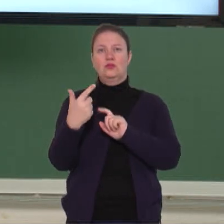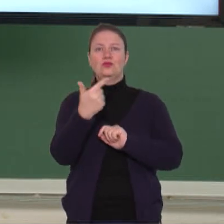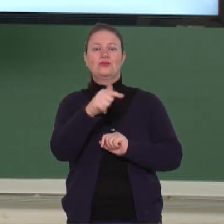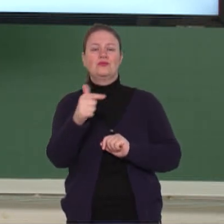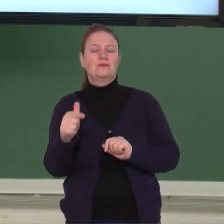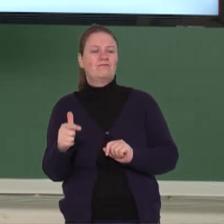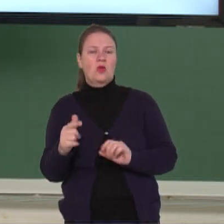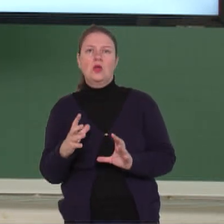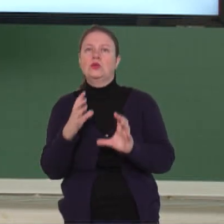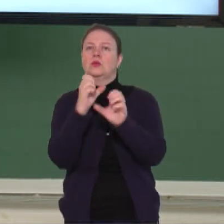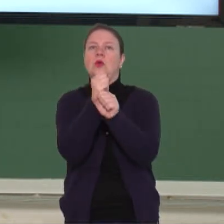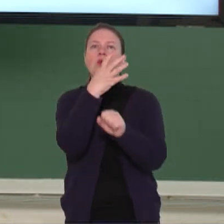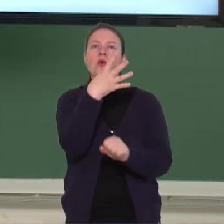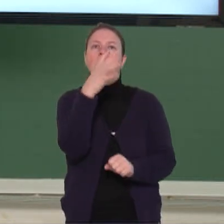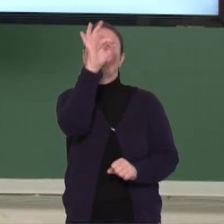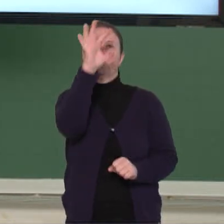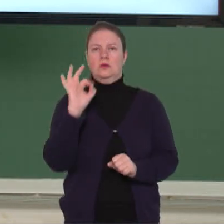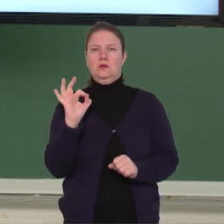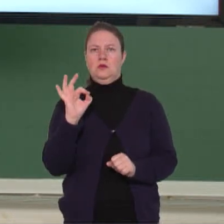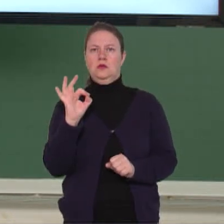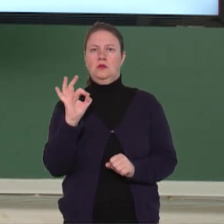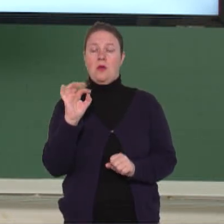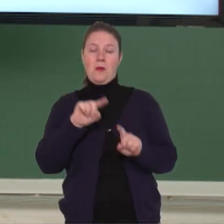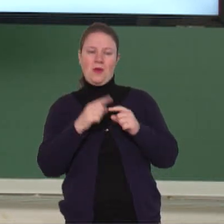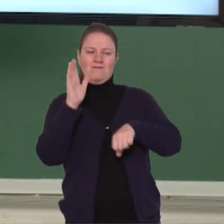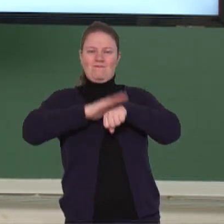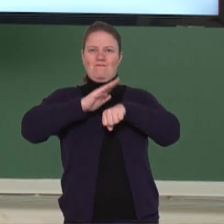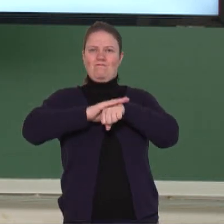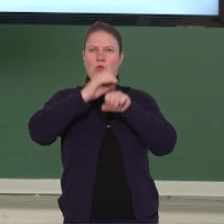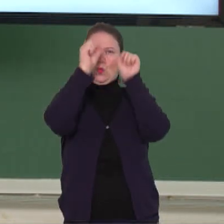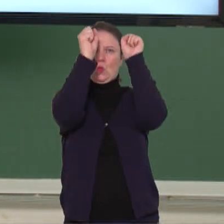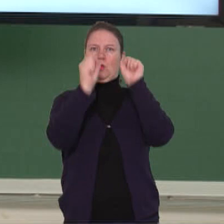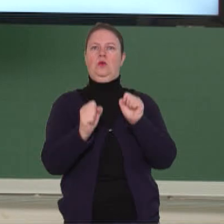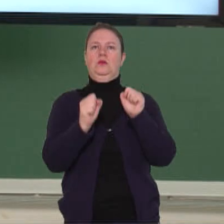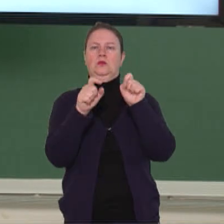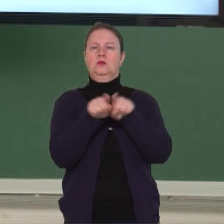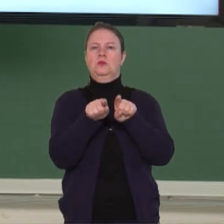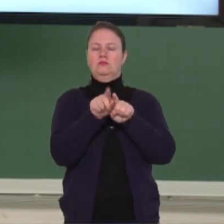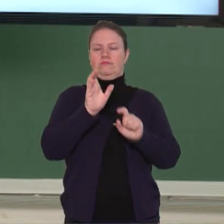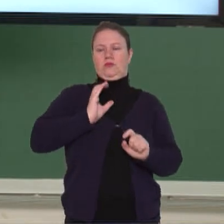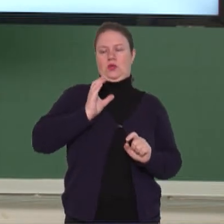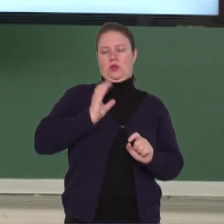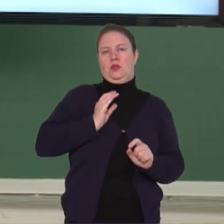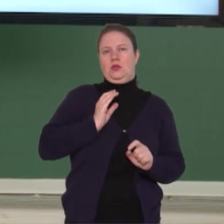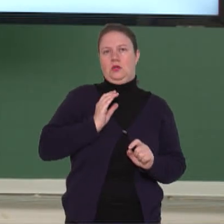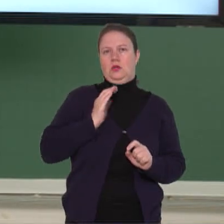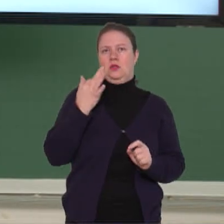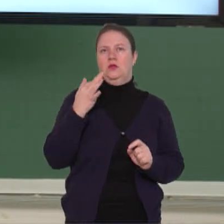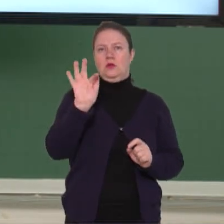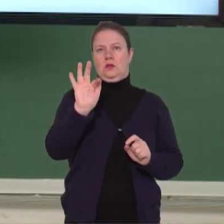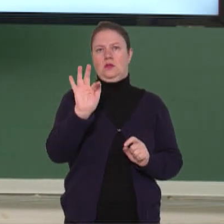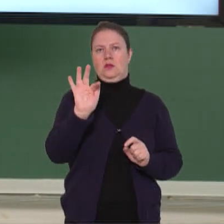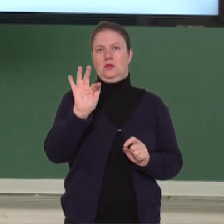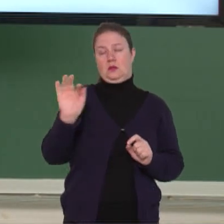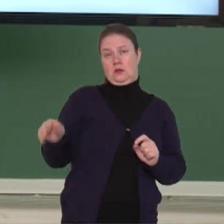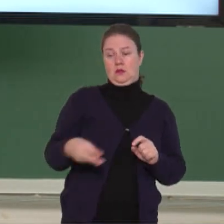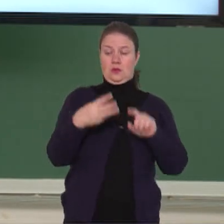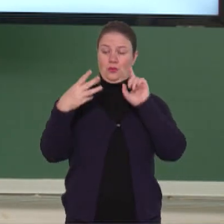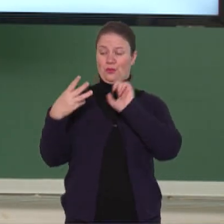população francesa, mas era quem detinha o poder e quem detinha as riquezas da França. Então, esse terceiro